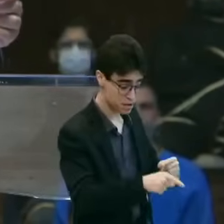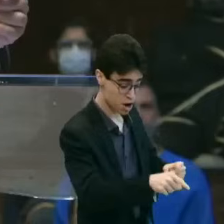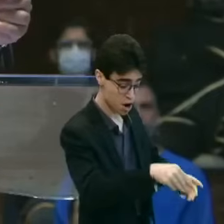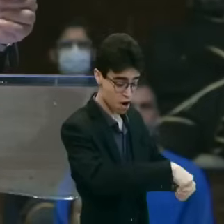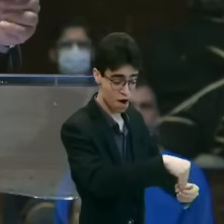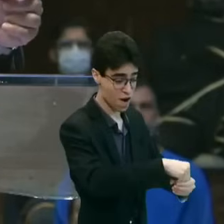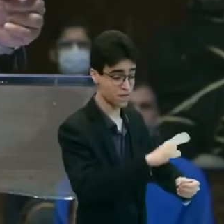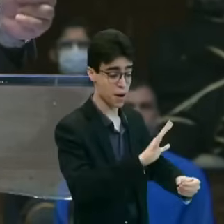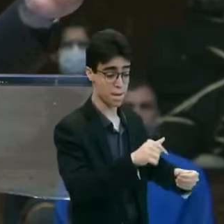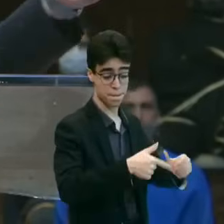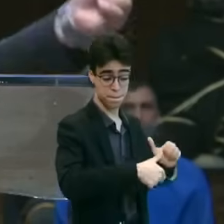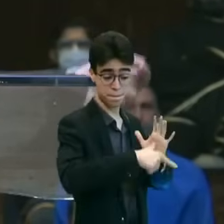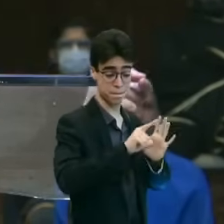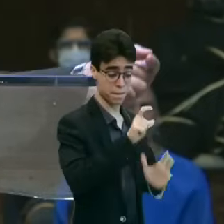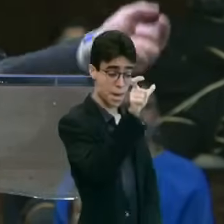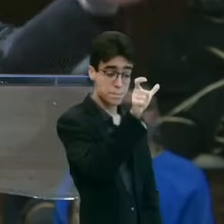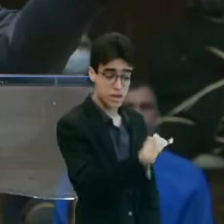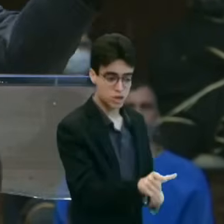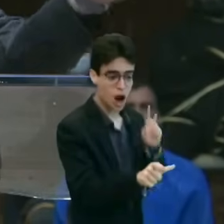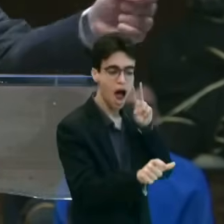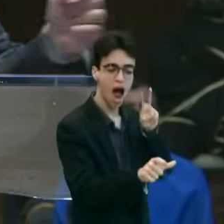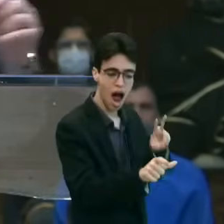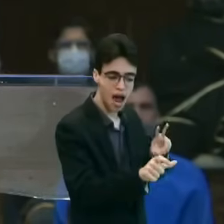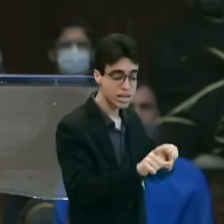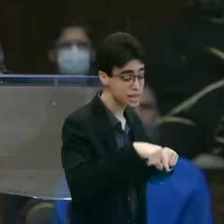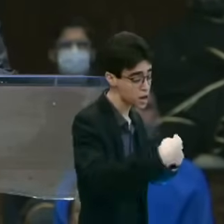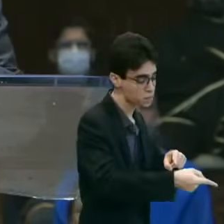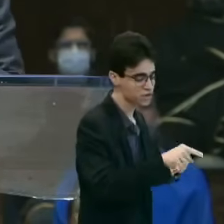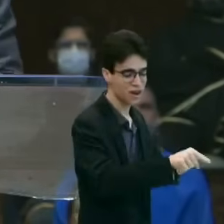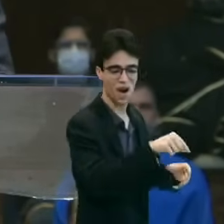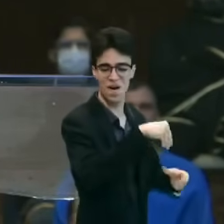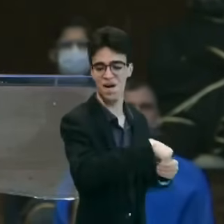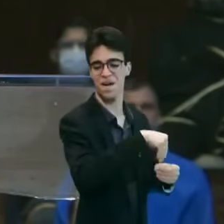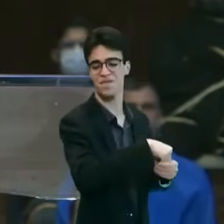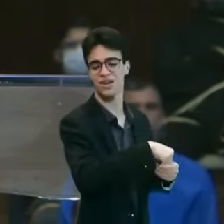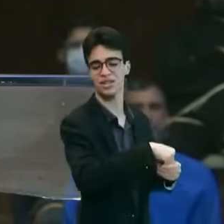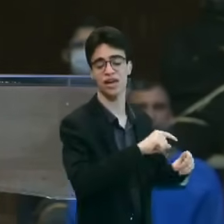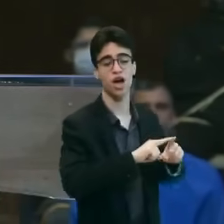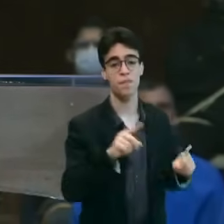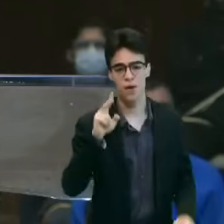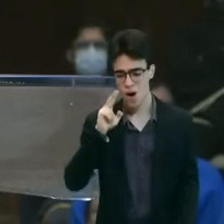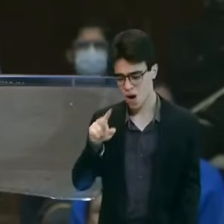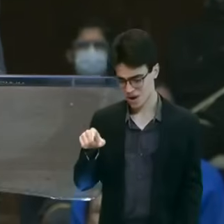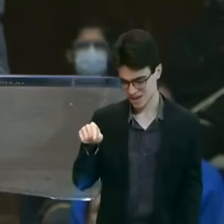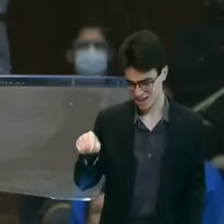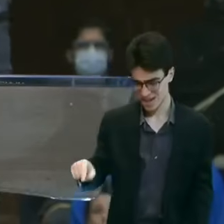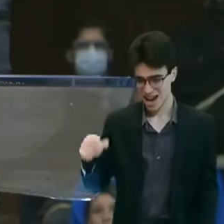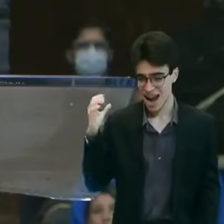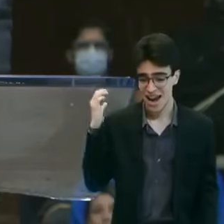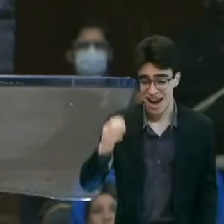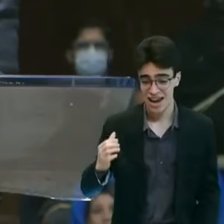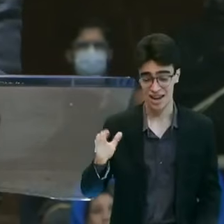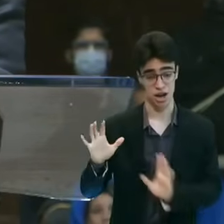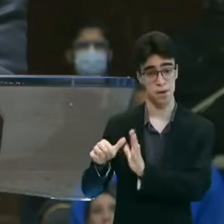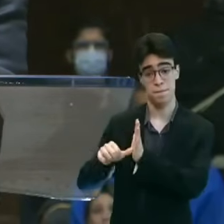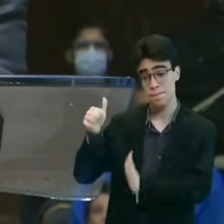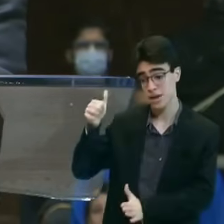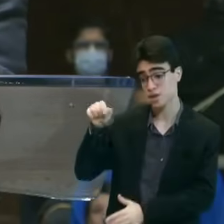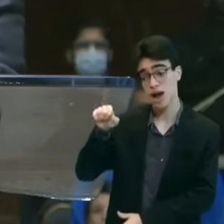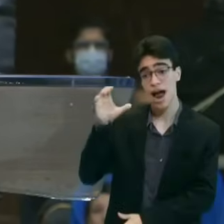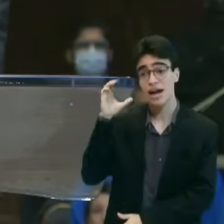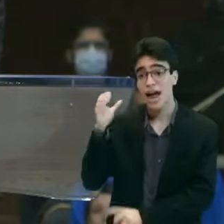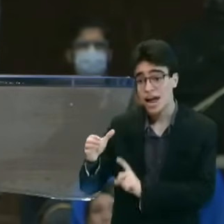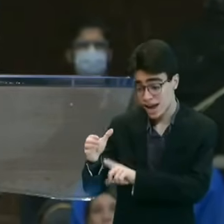oferta, e ele aprova Abel, mas ele olha para Caim, e está nessa ordem aqui no